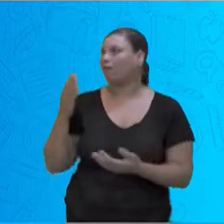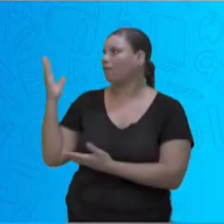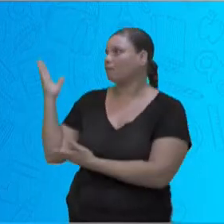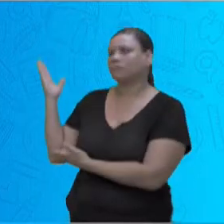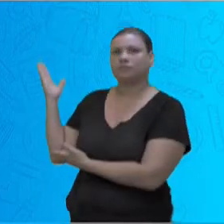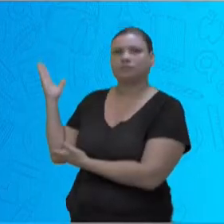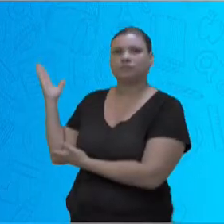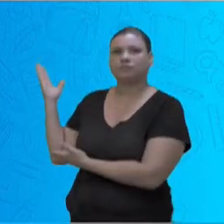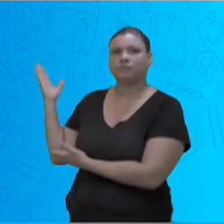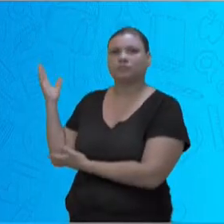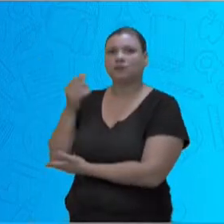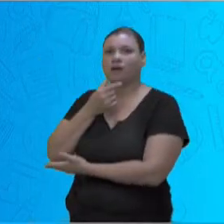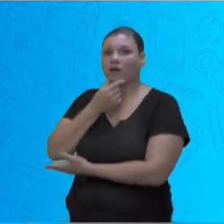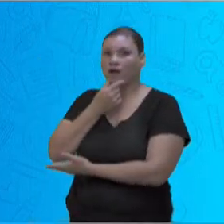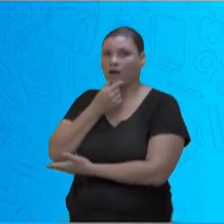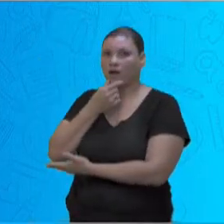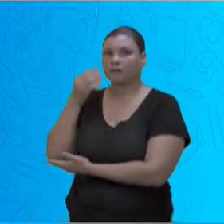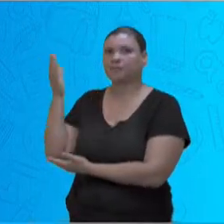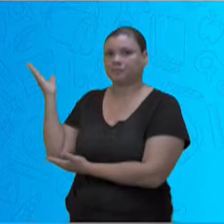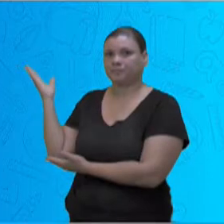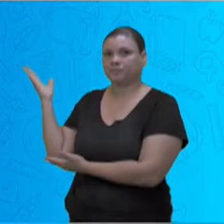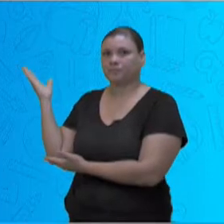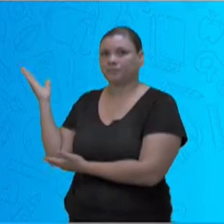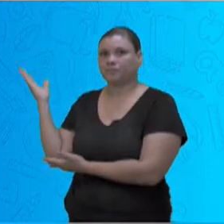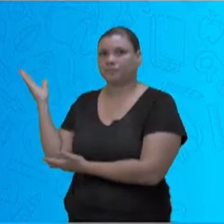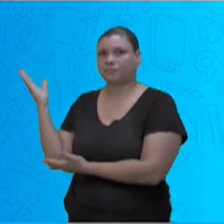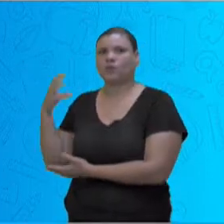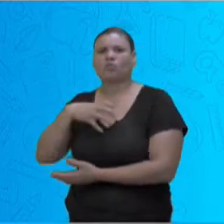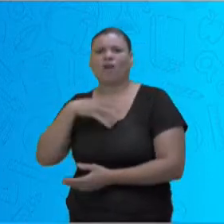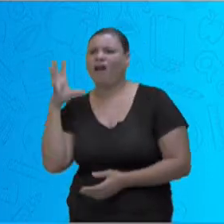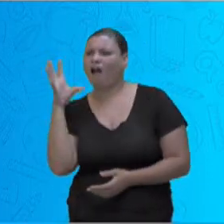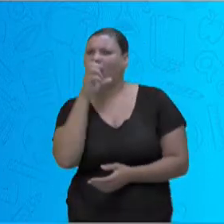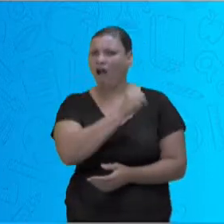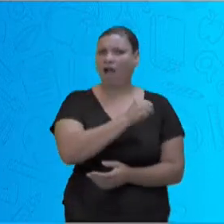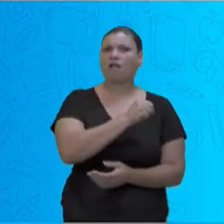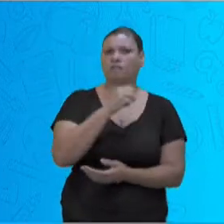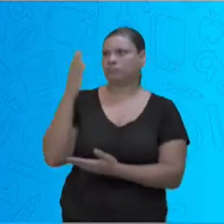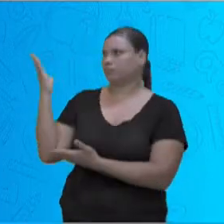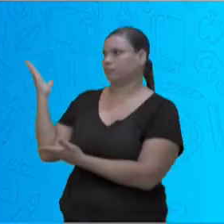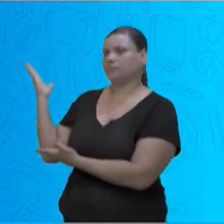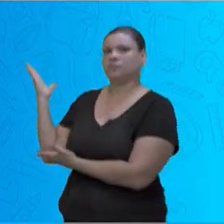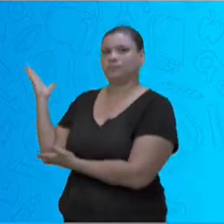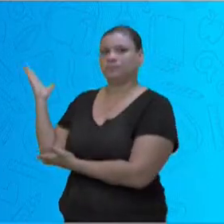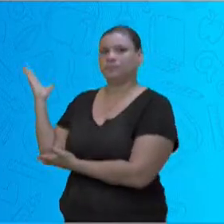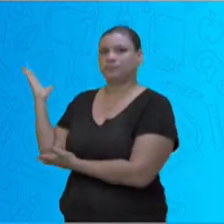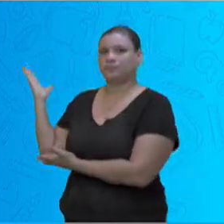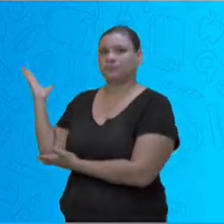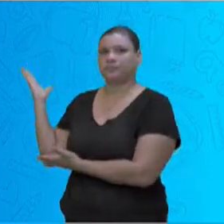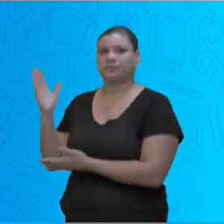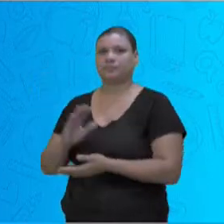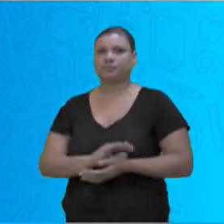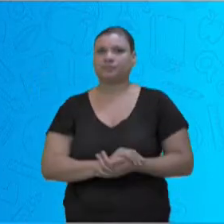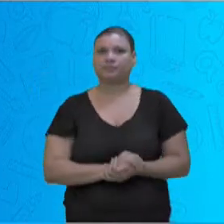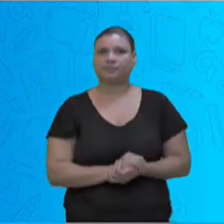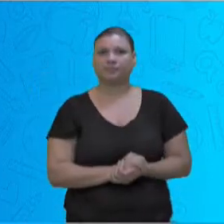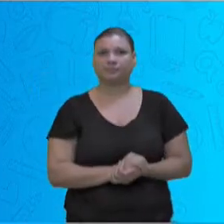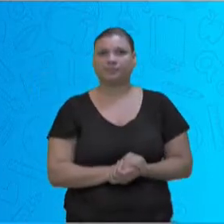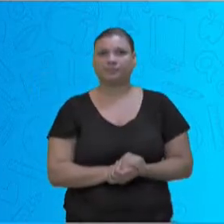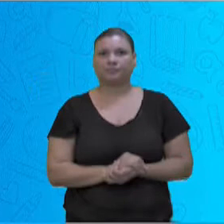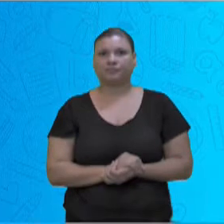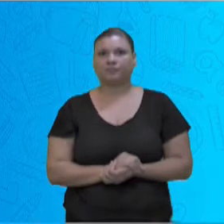que a gente fala a forma mais rápida de se falar, né? Temos aqui you are, que você vai falar